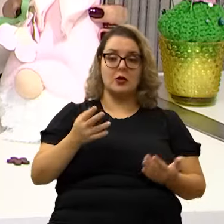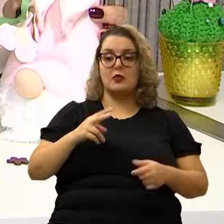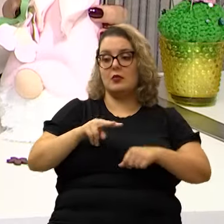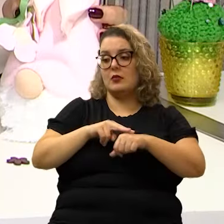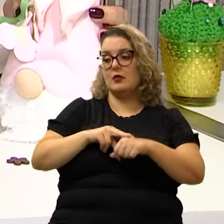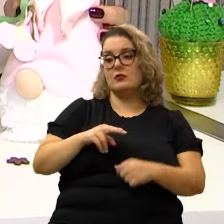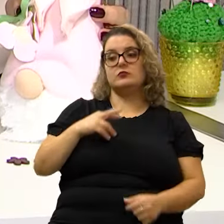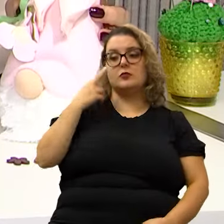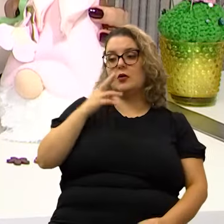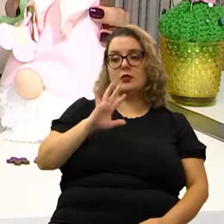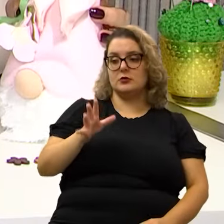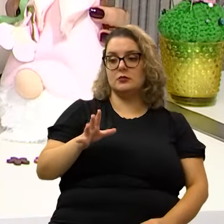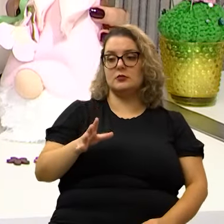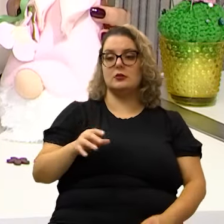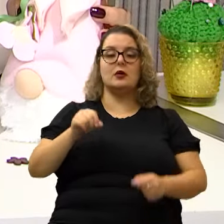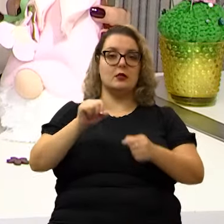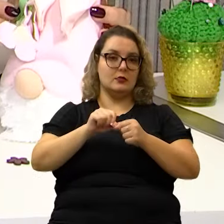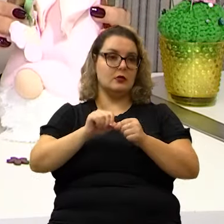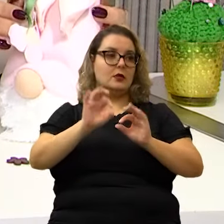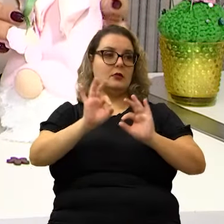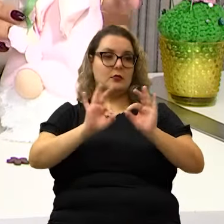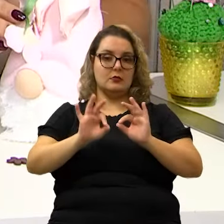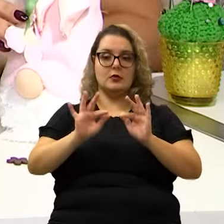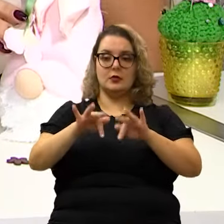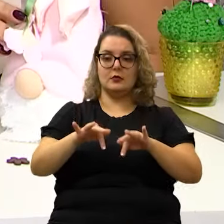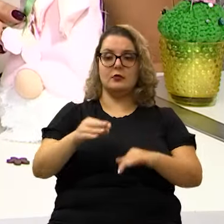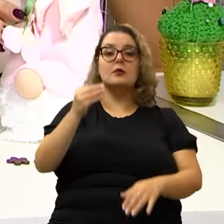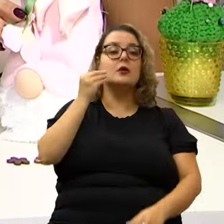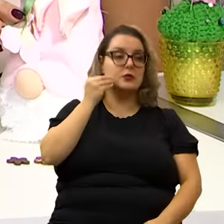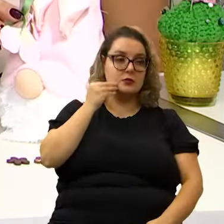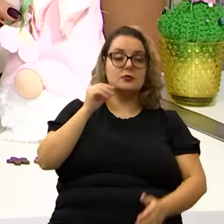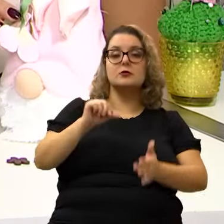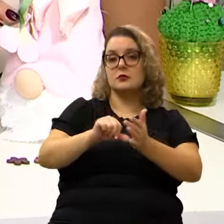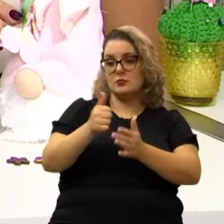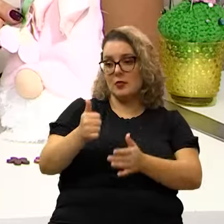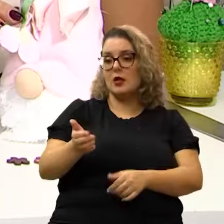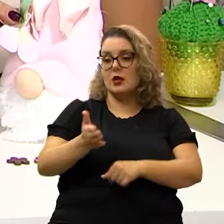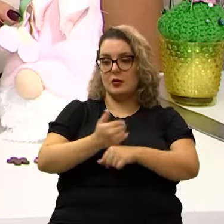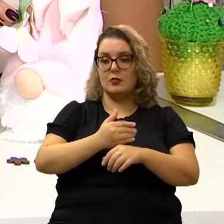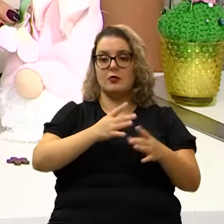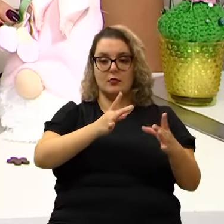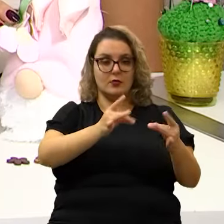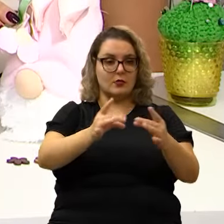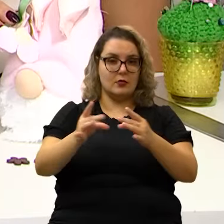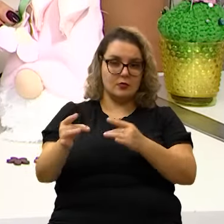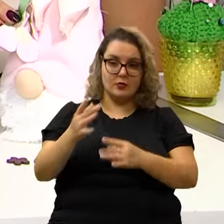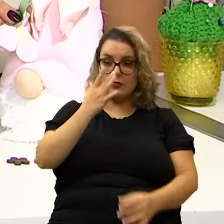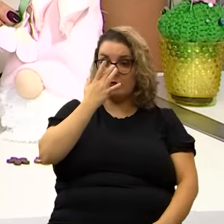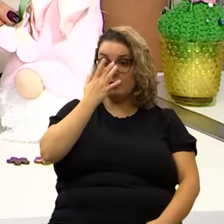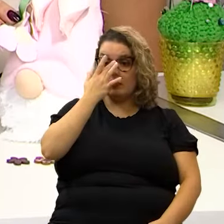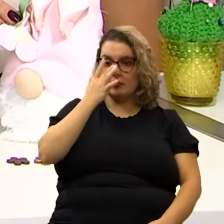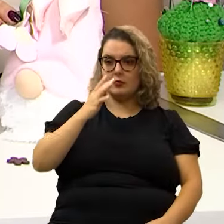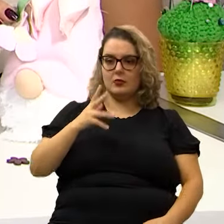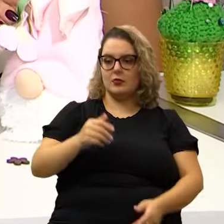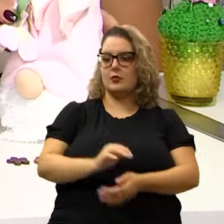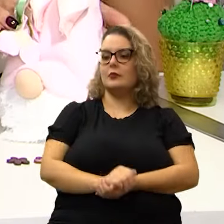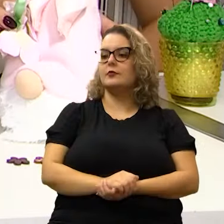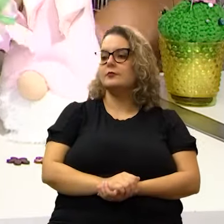o rosa não. E aí, depois eu faço o acabamento final. Faz um teste primeiro, antes de sair. Exatamente. Antes de sair colando